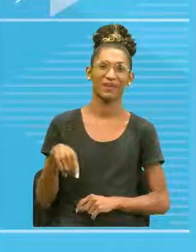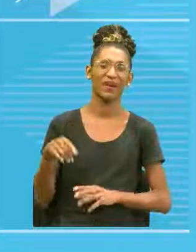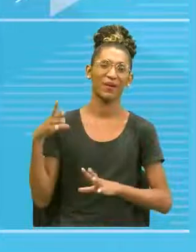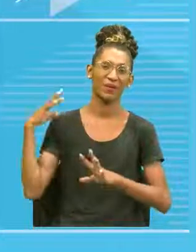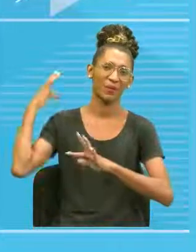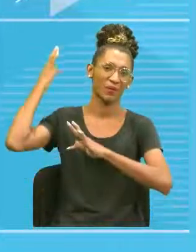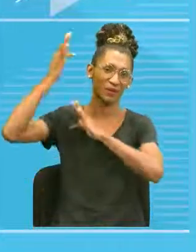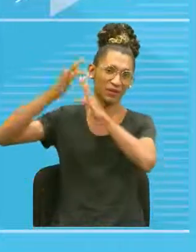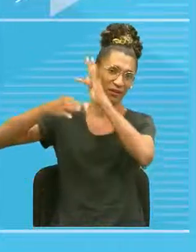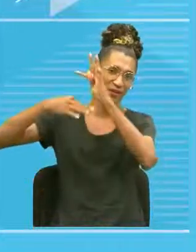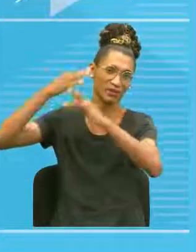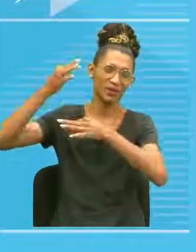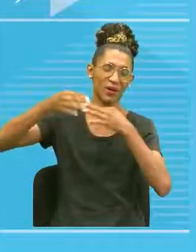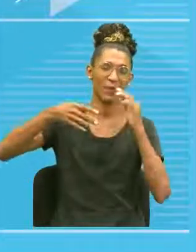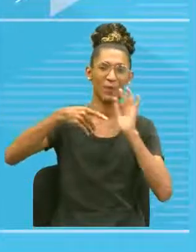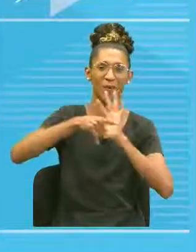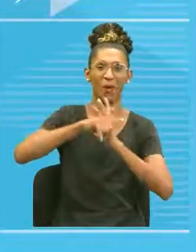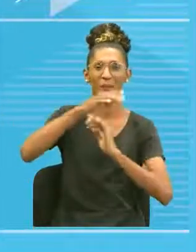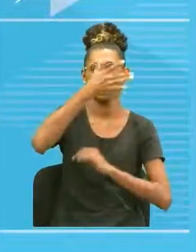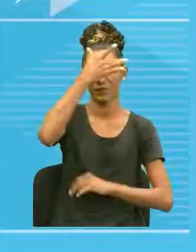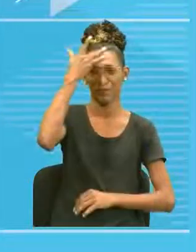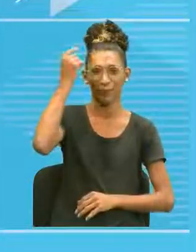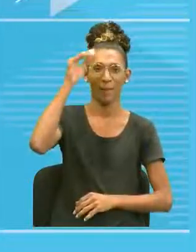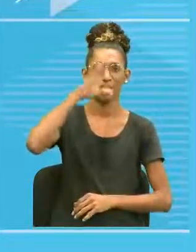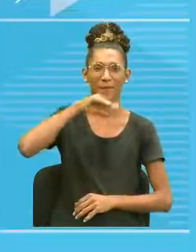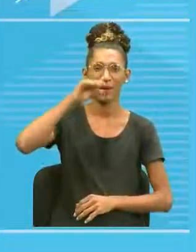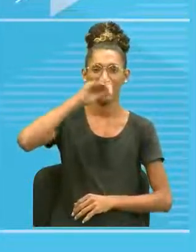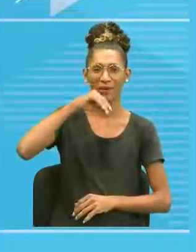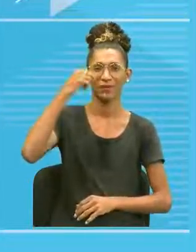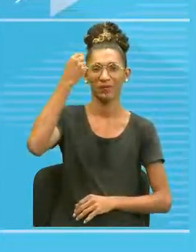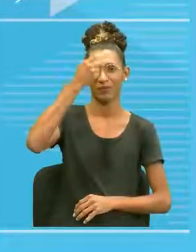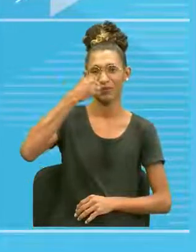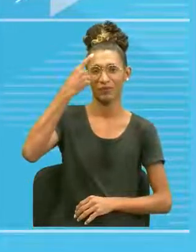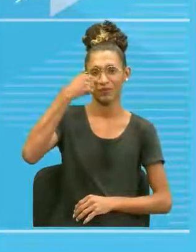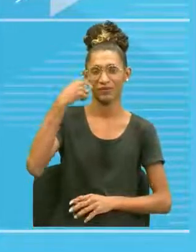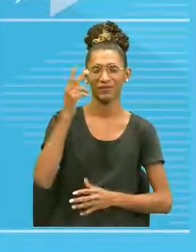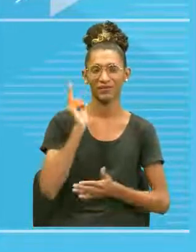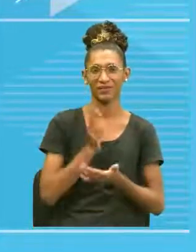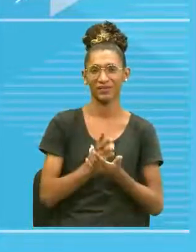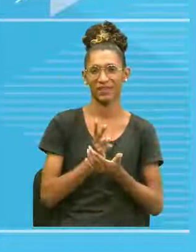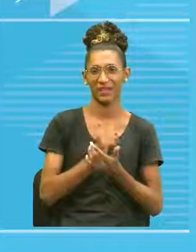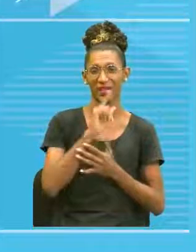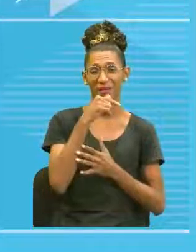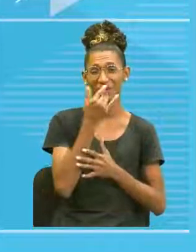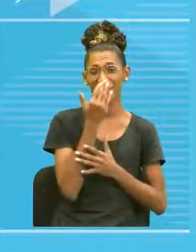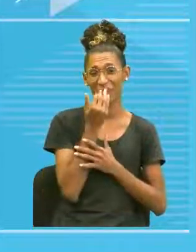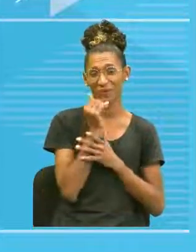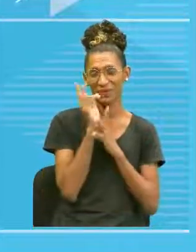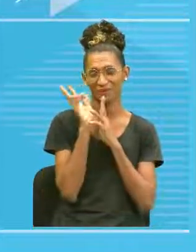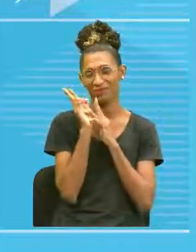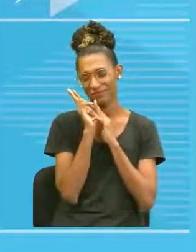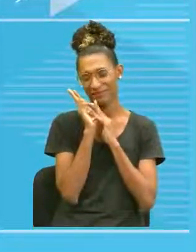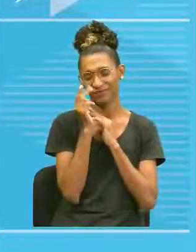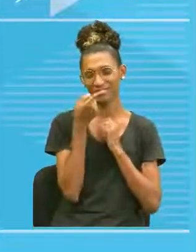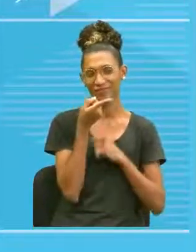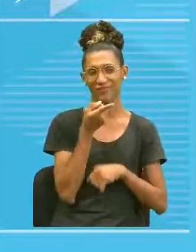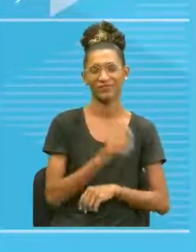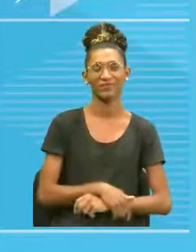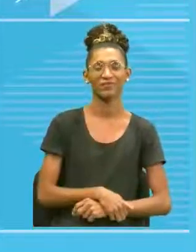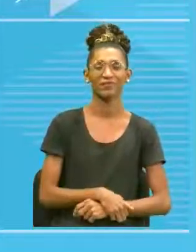para quem fala em espanhol na tirar essa soneca e depois do almoço